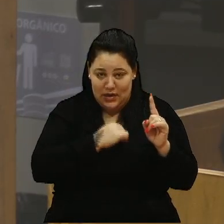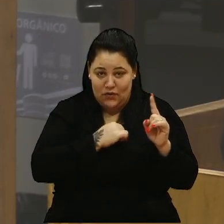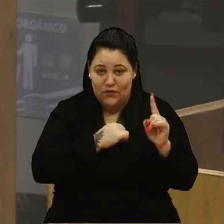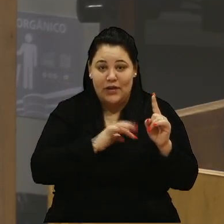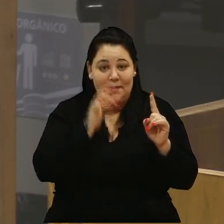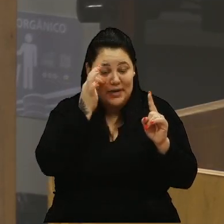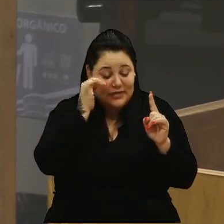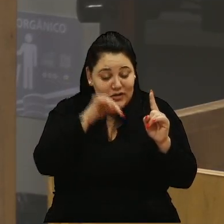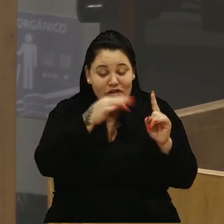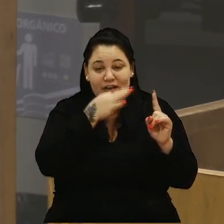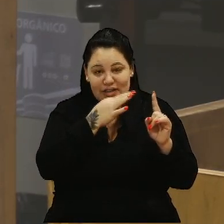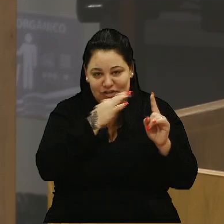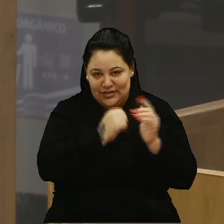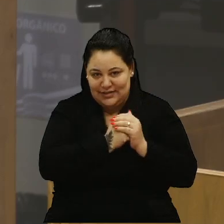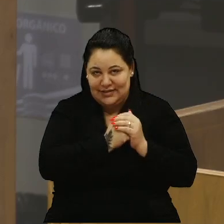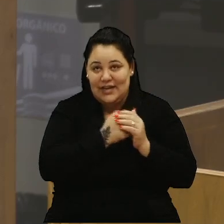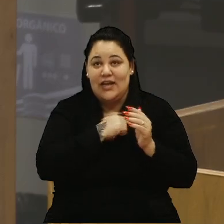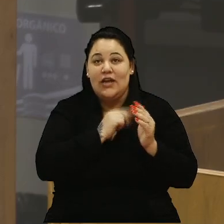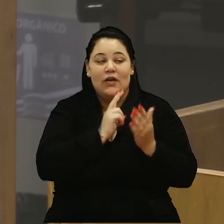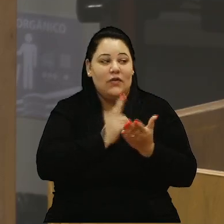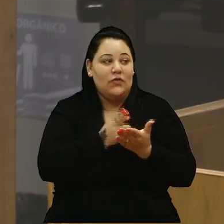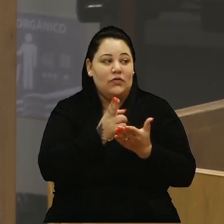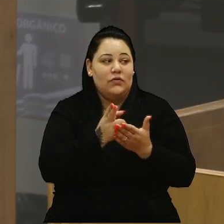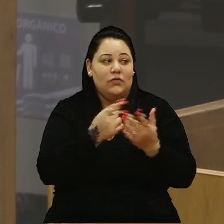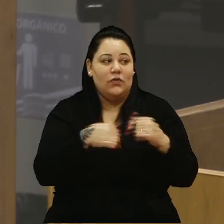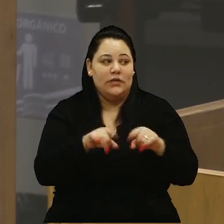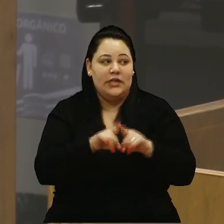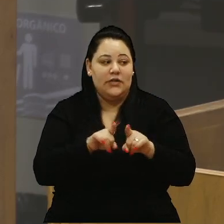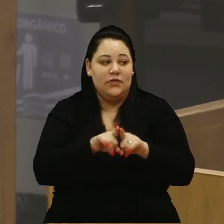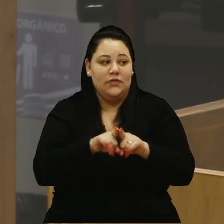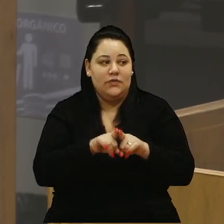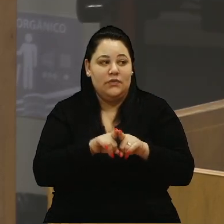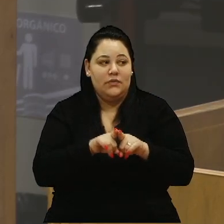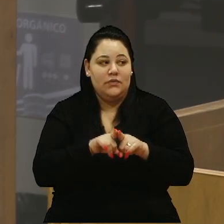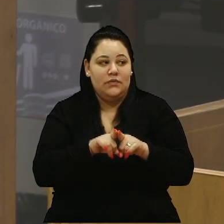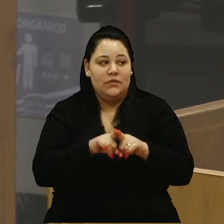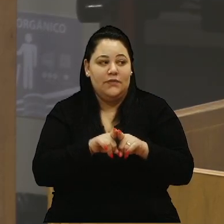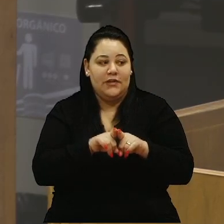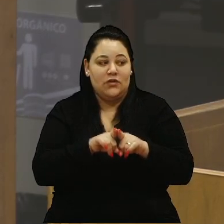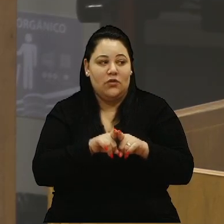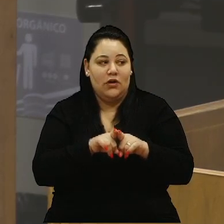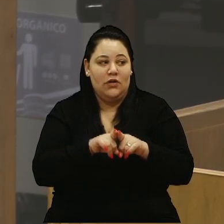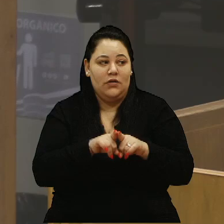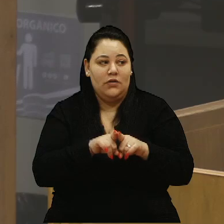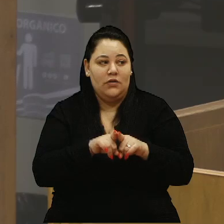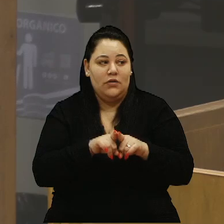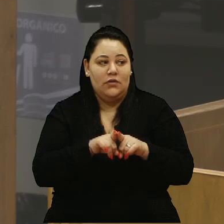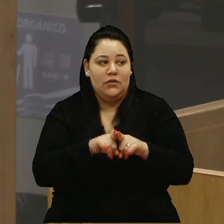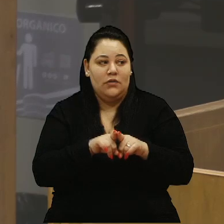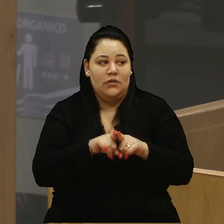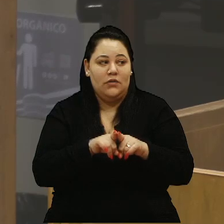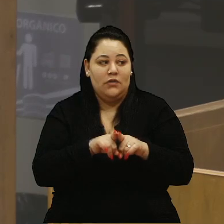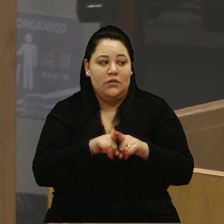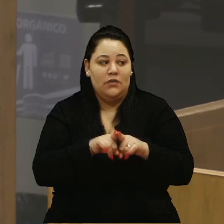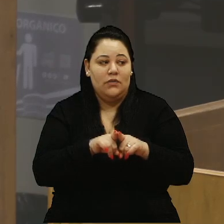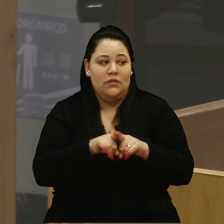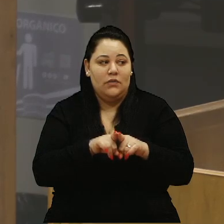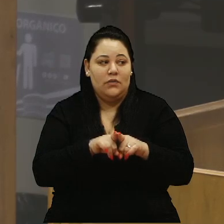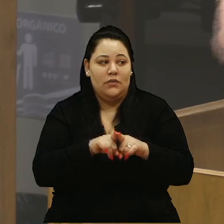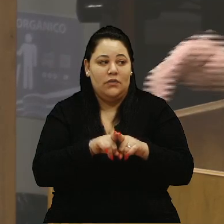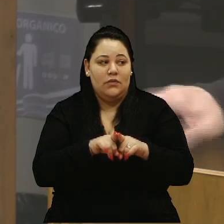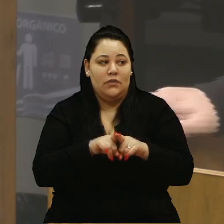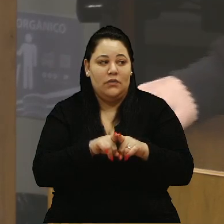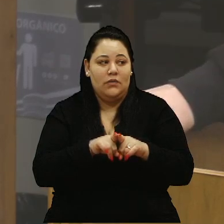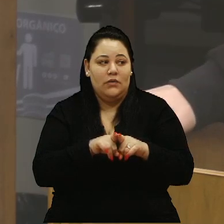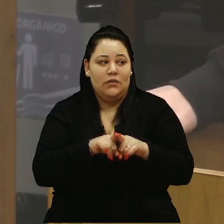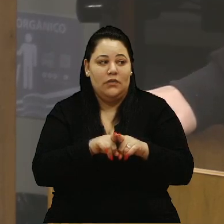minha colega de bancada fiscalizando nas sextas-feiras as UBS, segundas-feiras as viagens de ônibus da nossa cidade, mas não